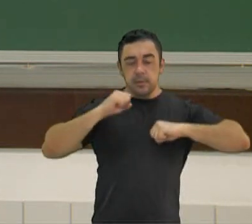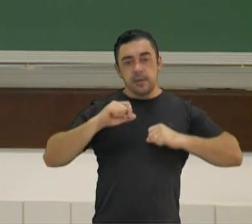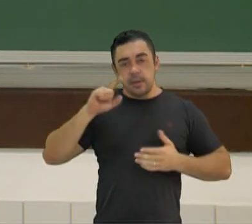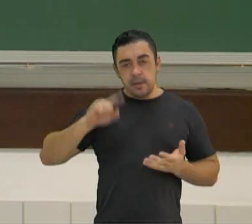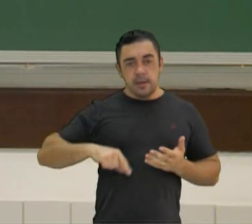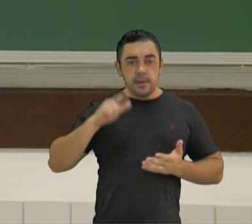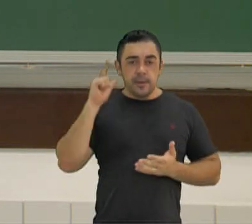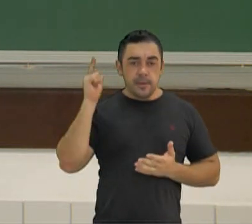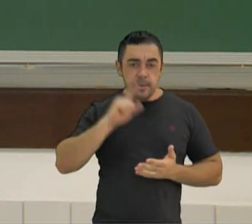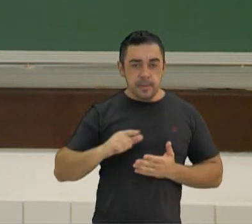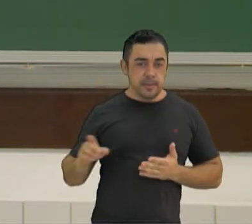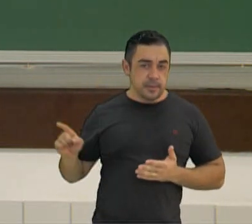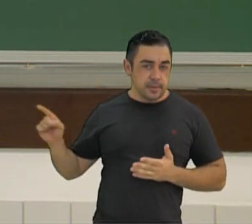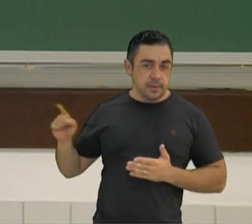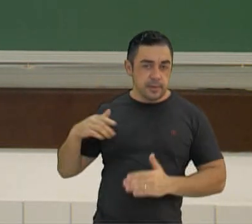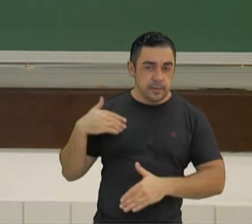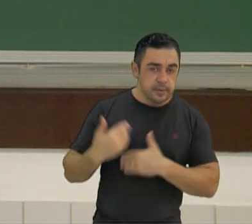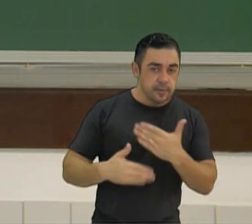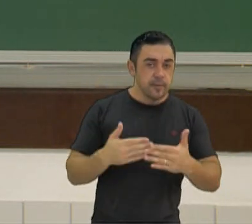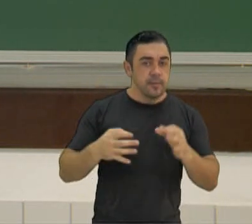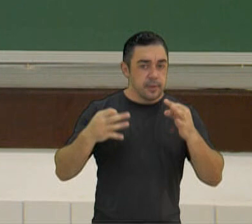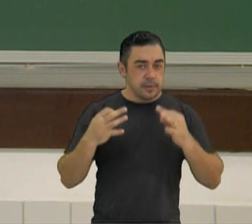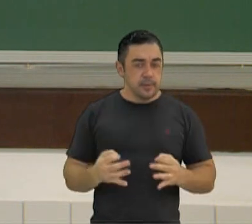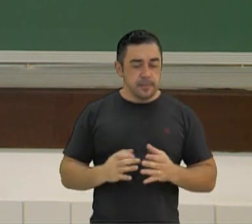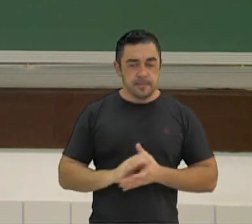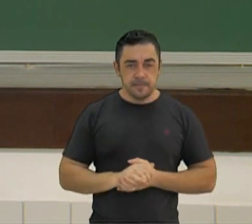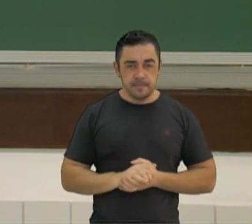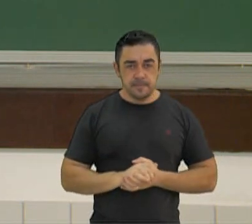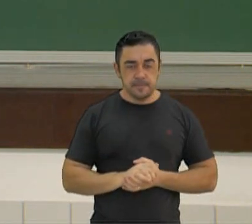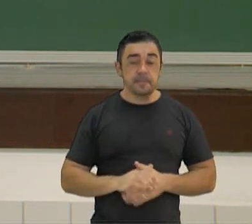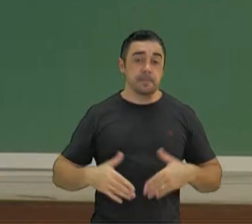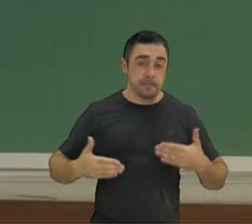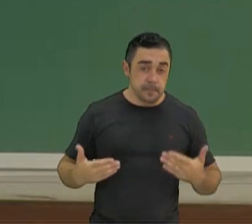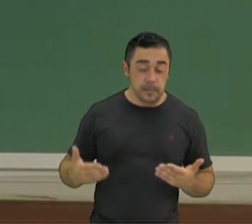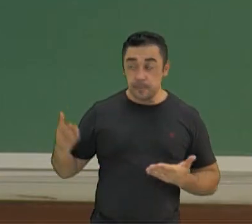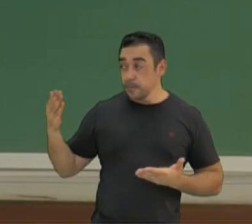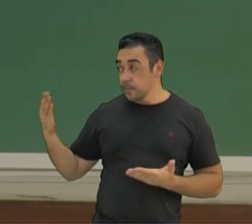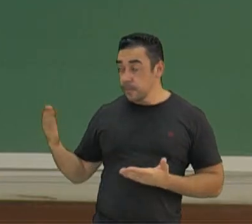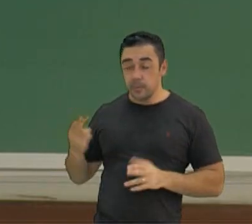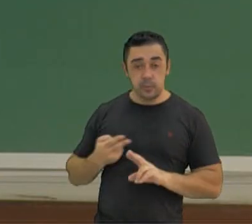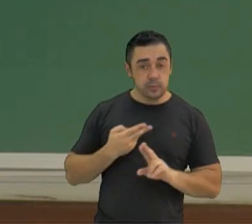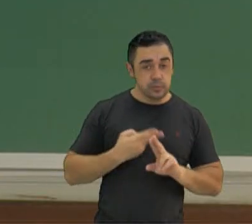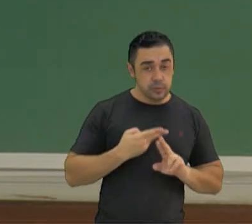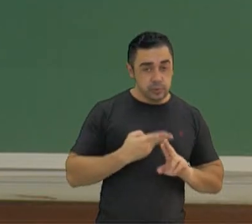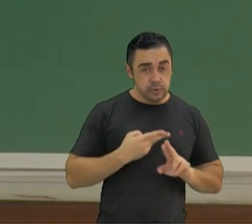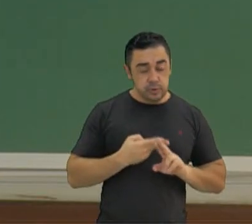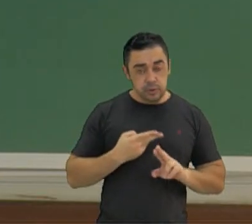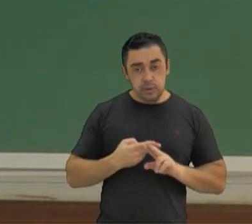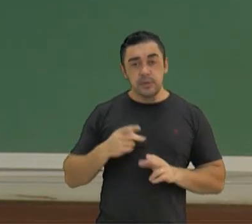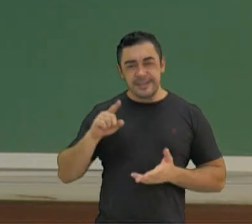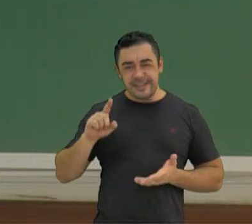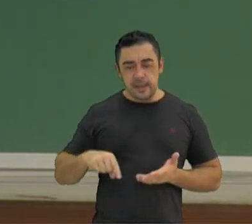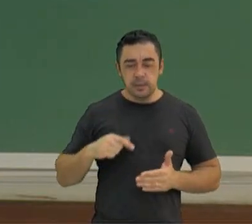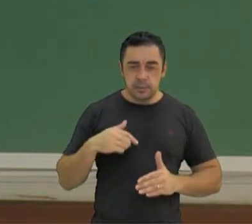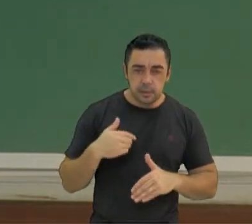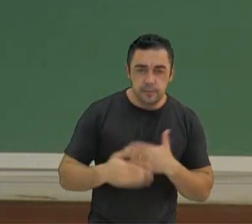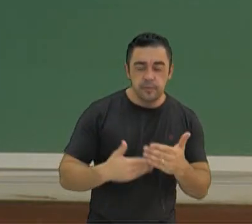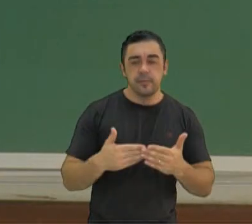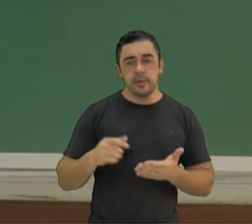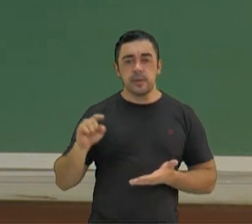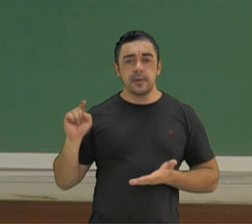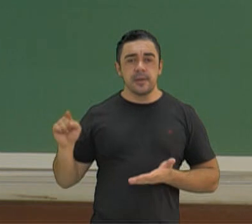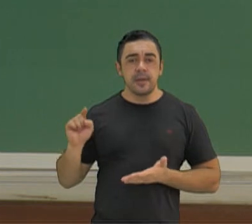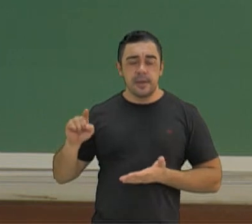para alcançar este desenvolvimento almejado. Dentro disso, a utilização que foi sendo desenvolvida